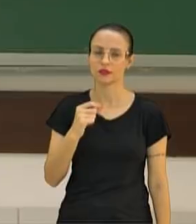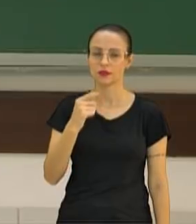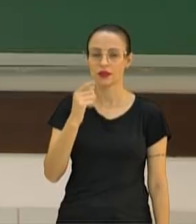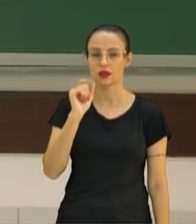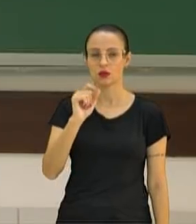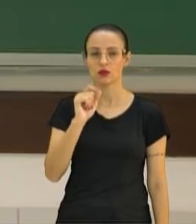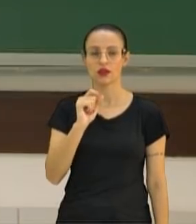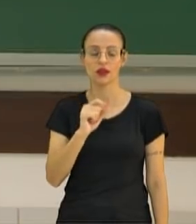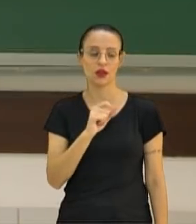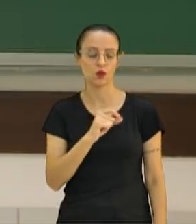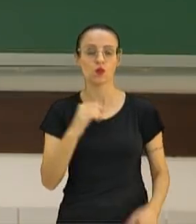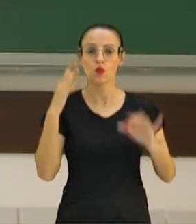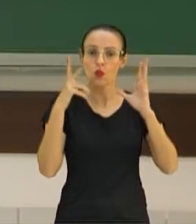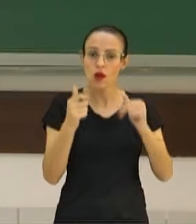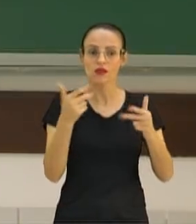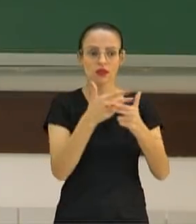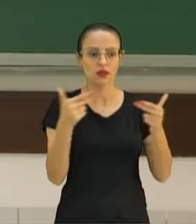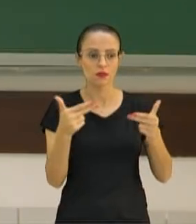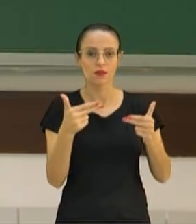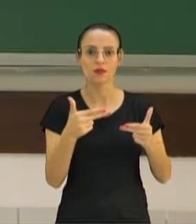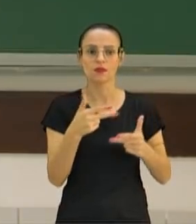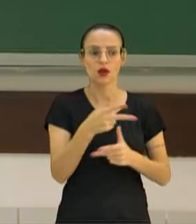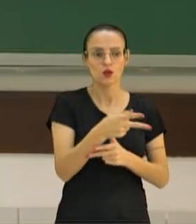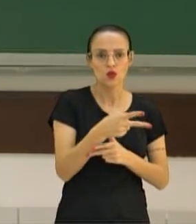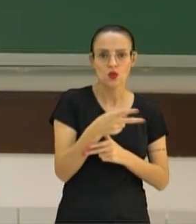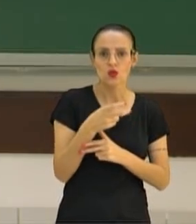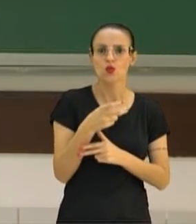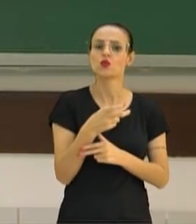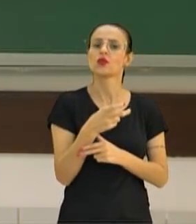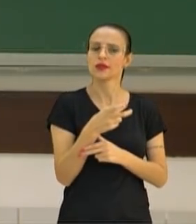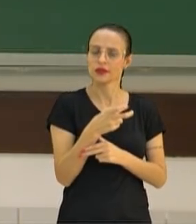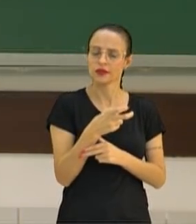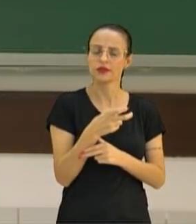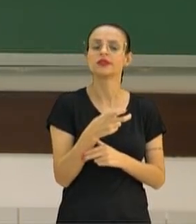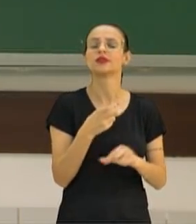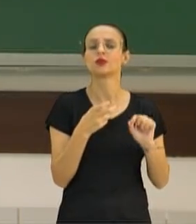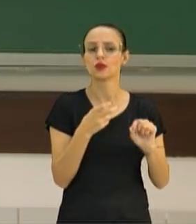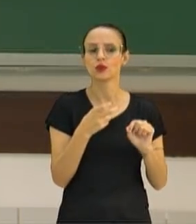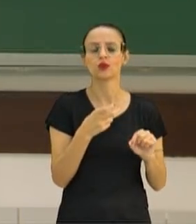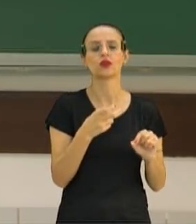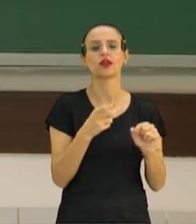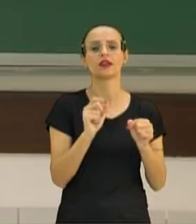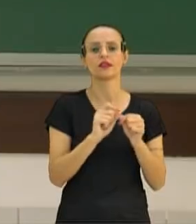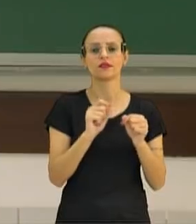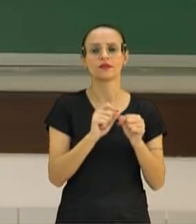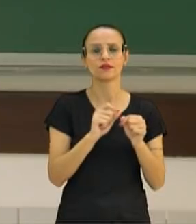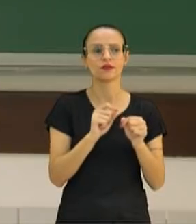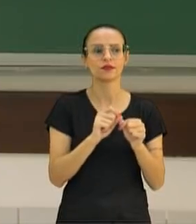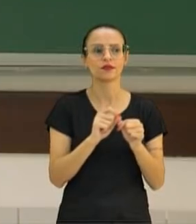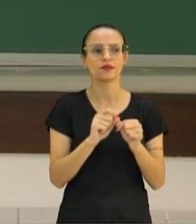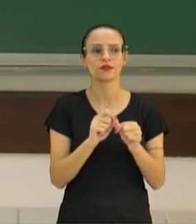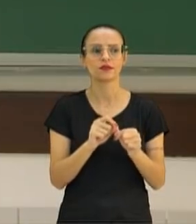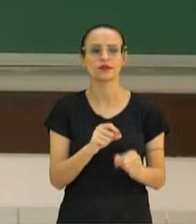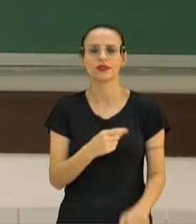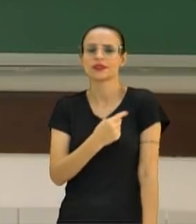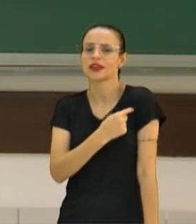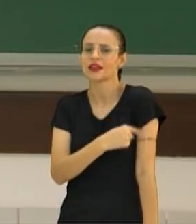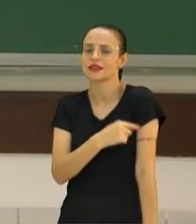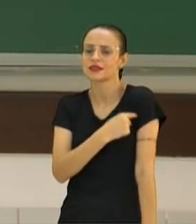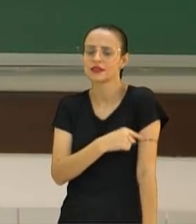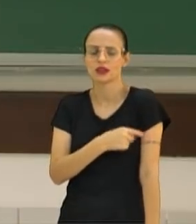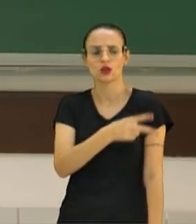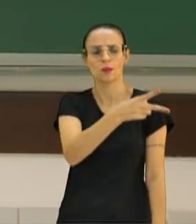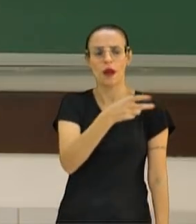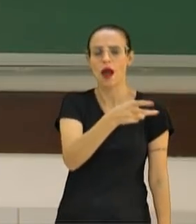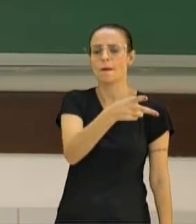em um animal, em que eles, né, coletavam um anticorpo e eles iam, então, riscando o braço das pessoas, né,